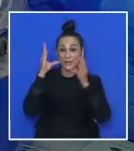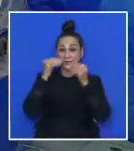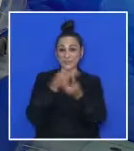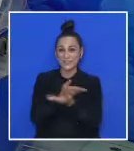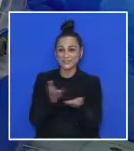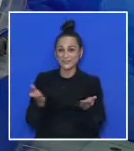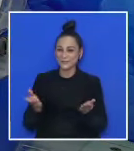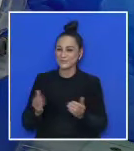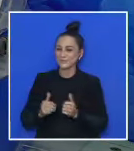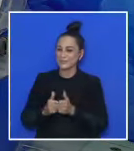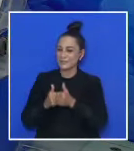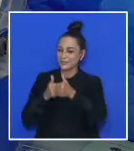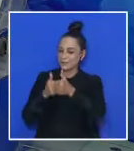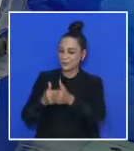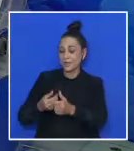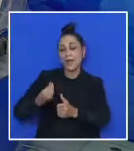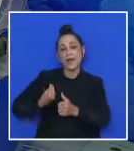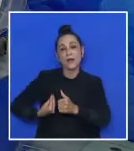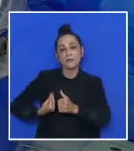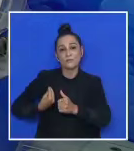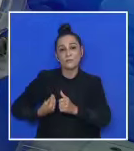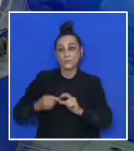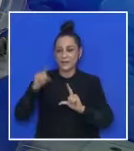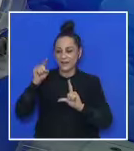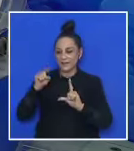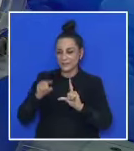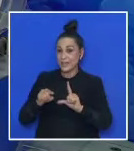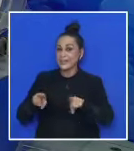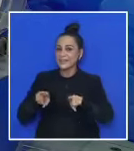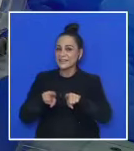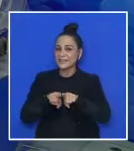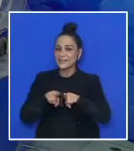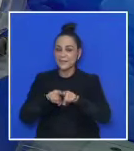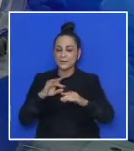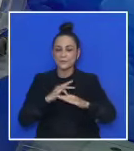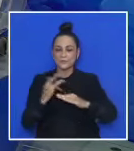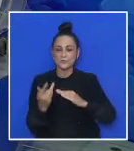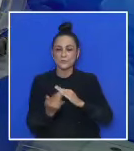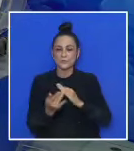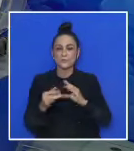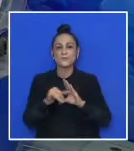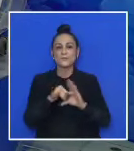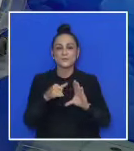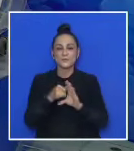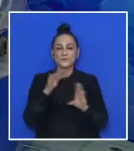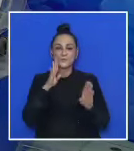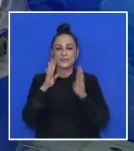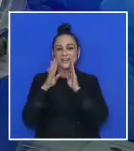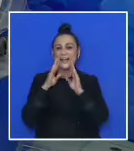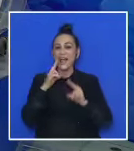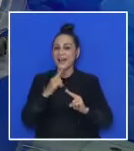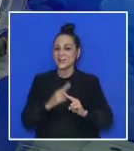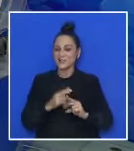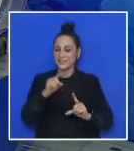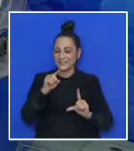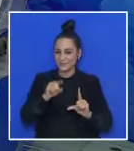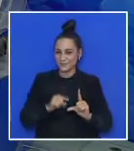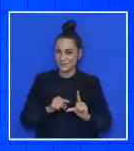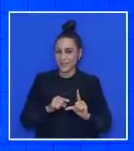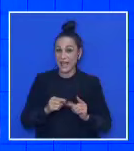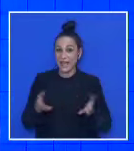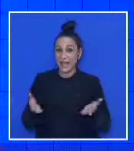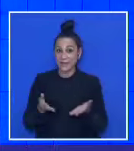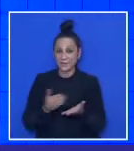Boa noite a todos que nos acompanham ao vivo pela Rede TV e também via os perfis do Facebook e do YouTube da Caixa e da Rede